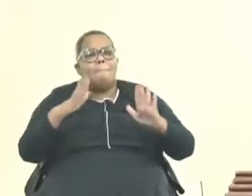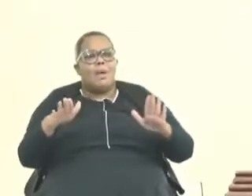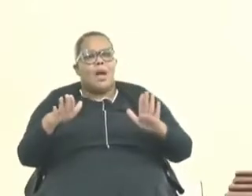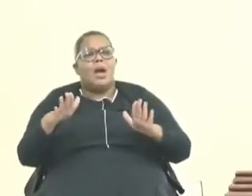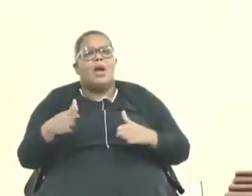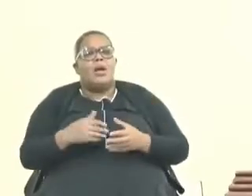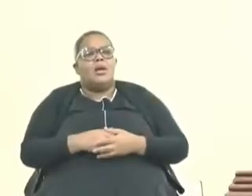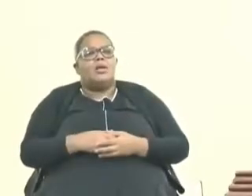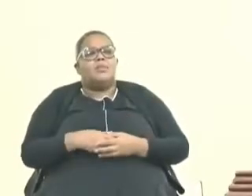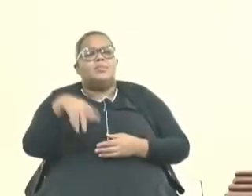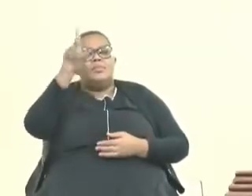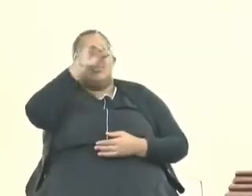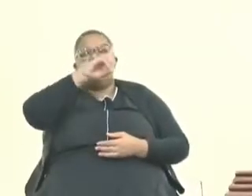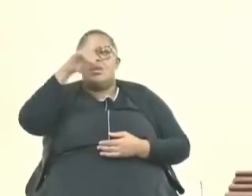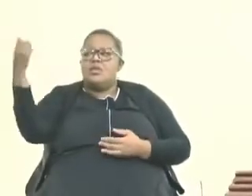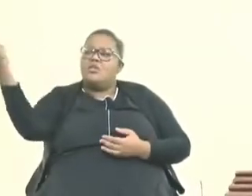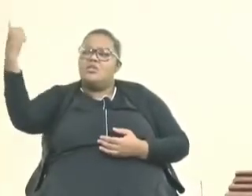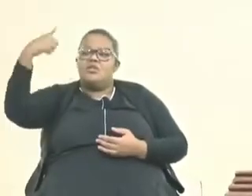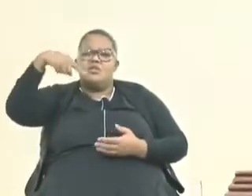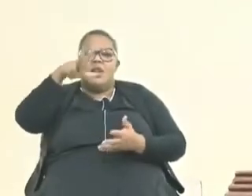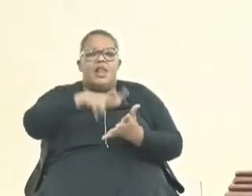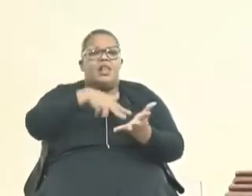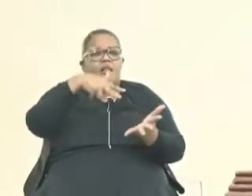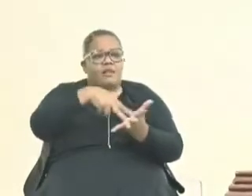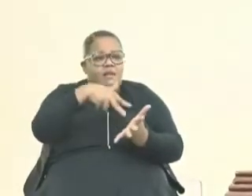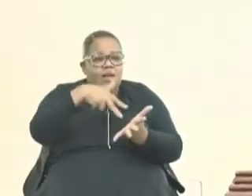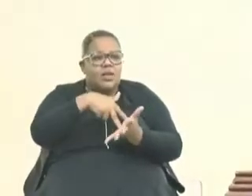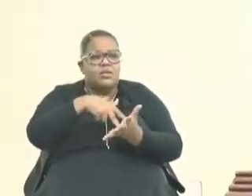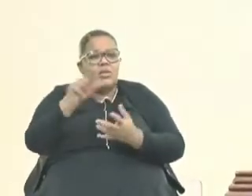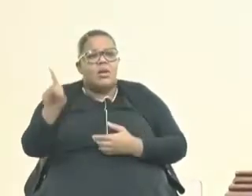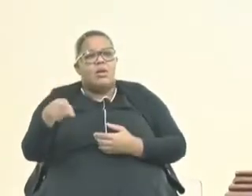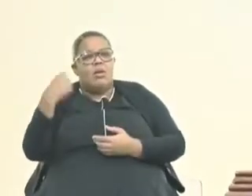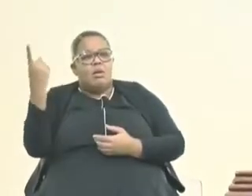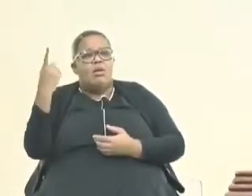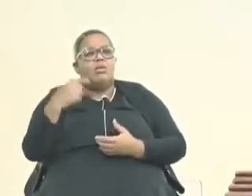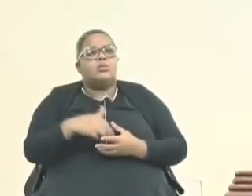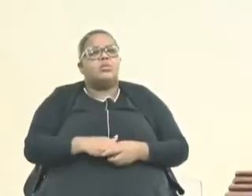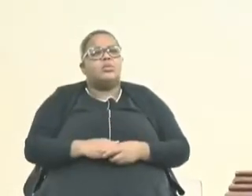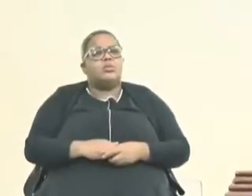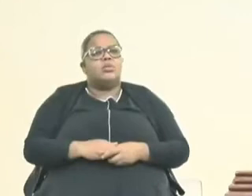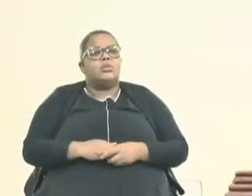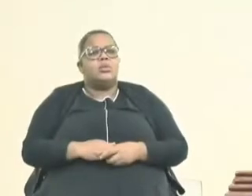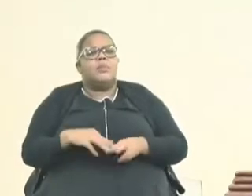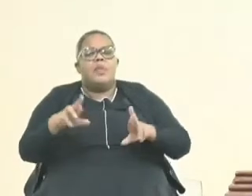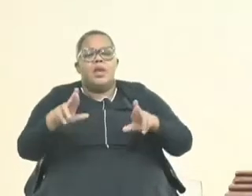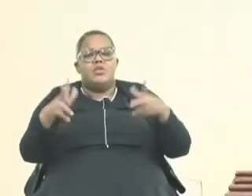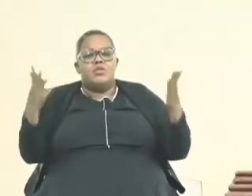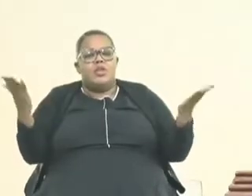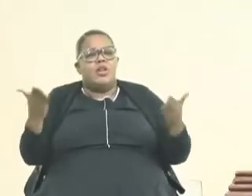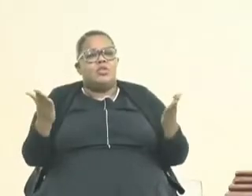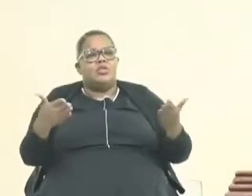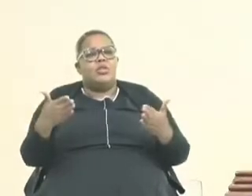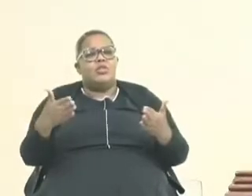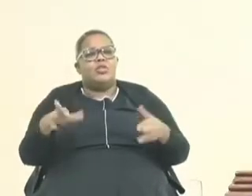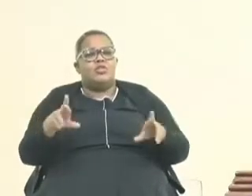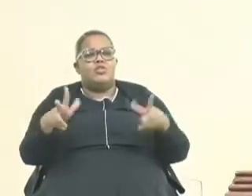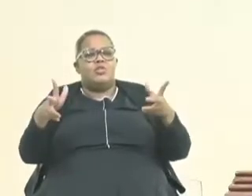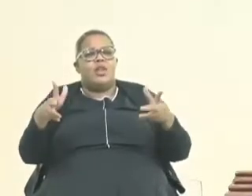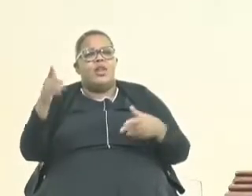eu levar meu menino a Anna experiente hoje mas vai ficar experiente amanhã aleluia